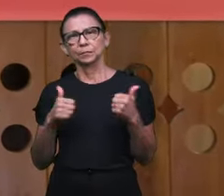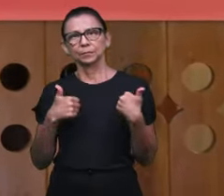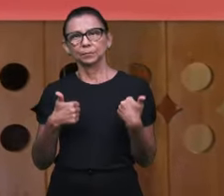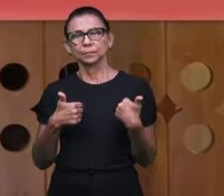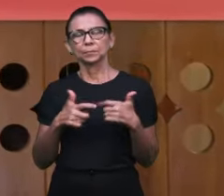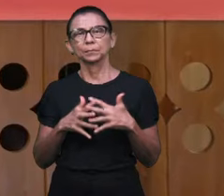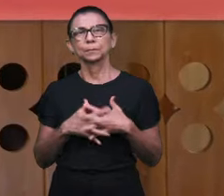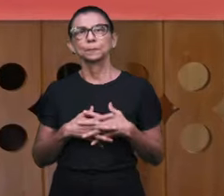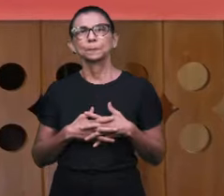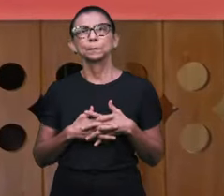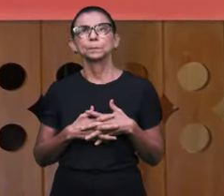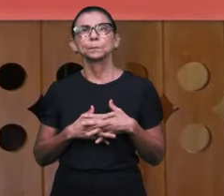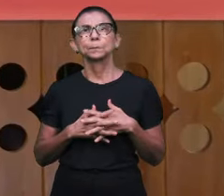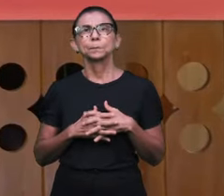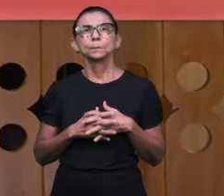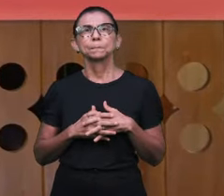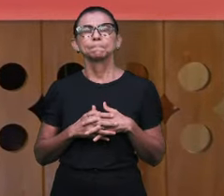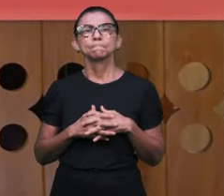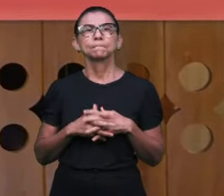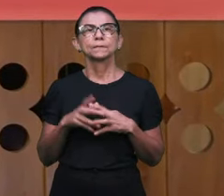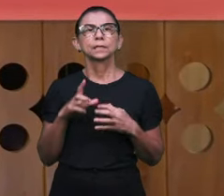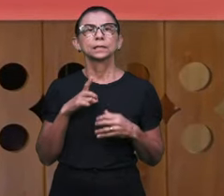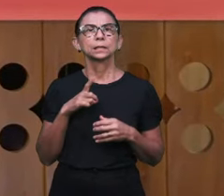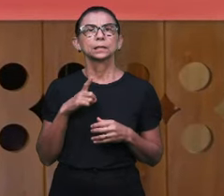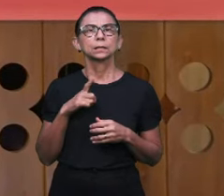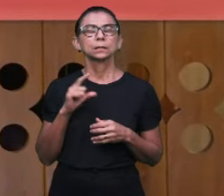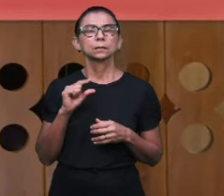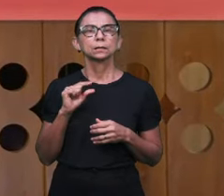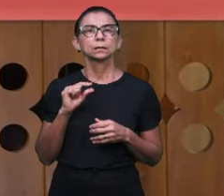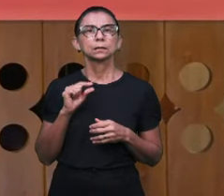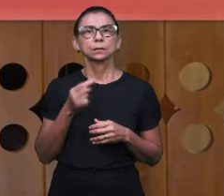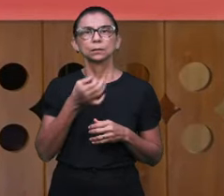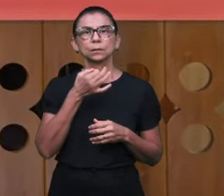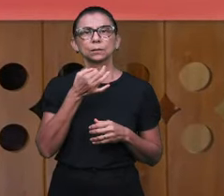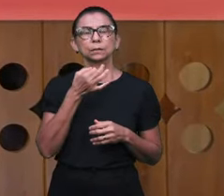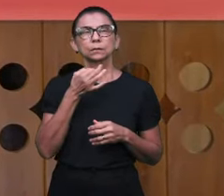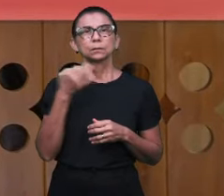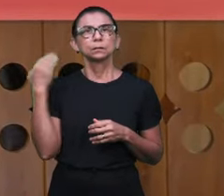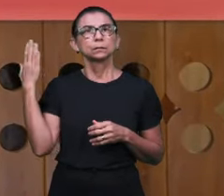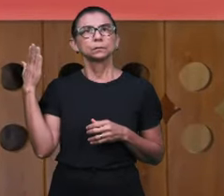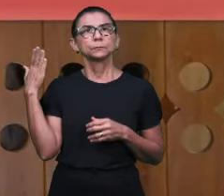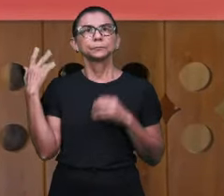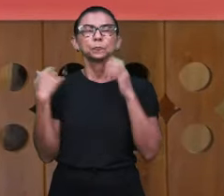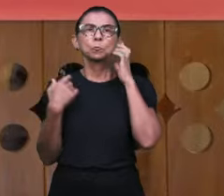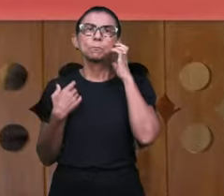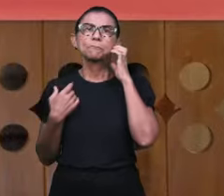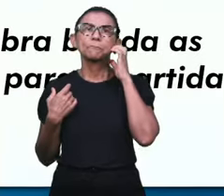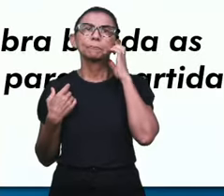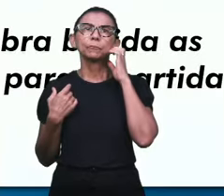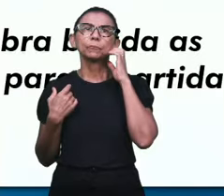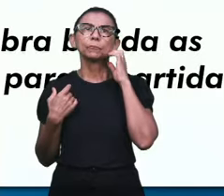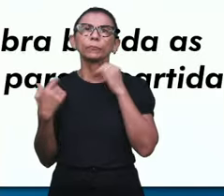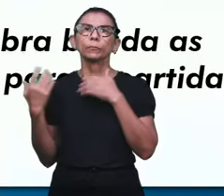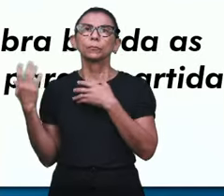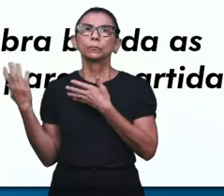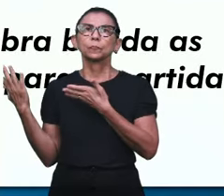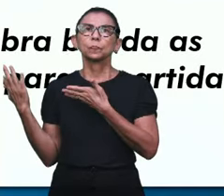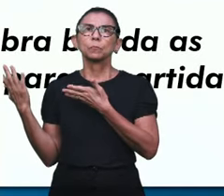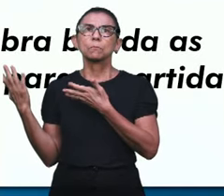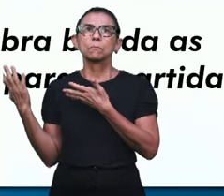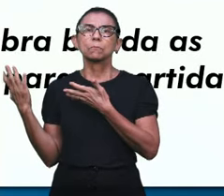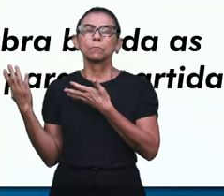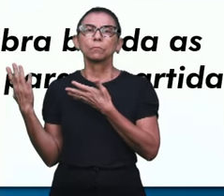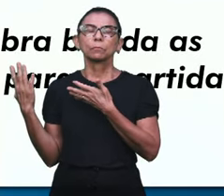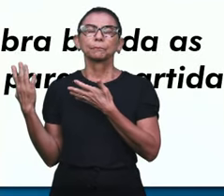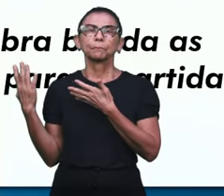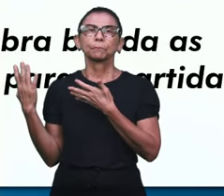bem, nós temos aqui sugestão de mensagem? Vamos para a sugestão de mensagem, tem várias também. Duas só põe